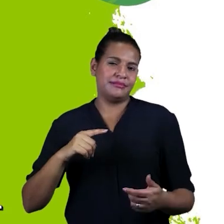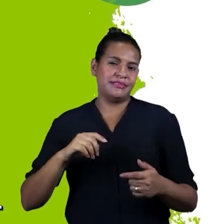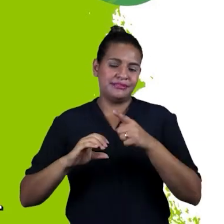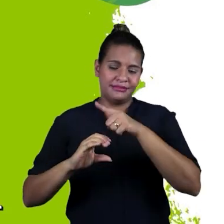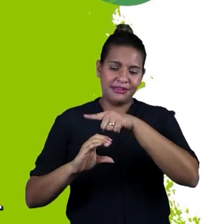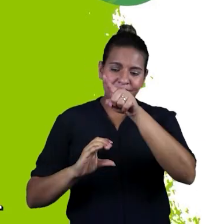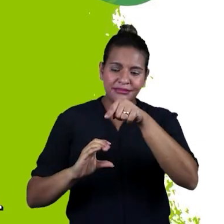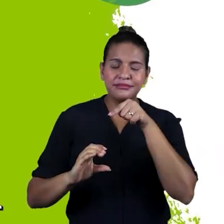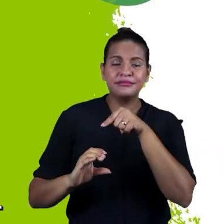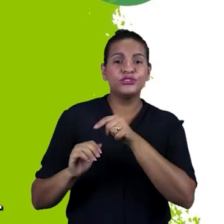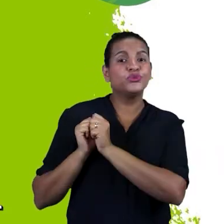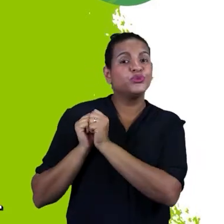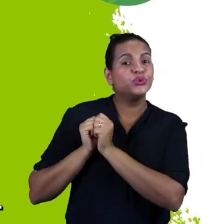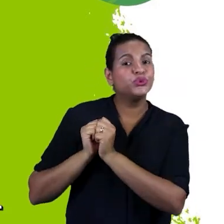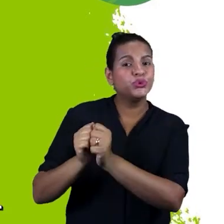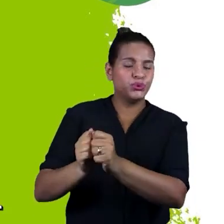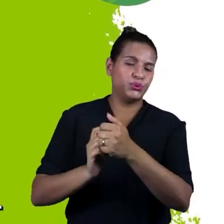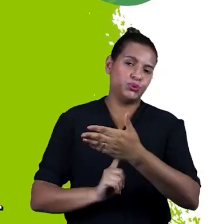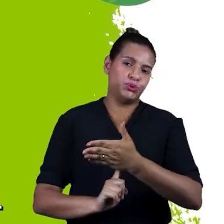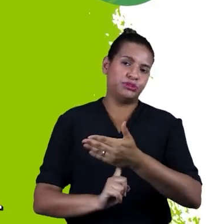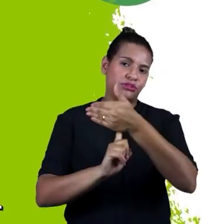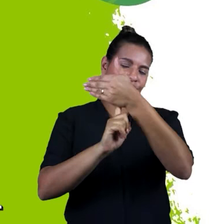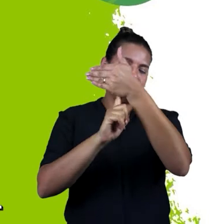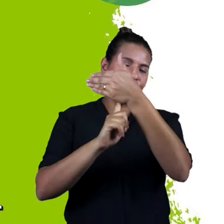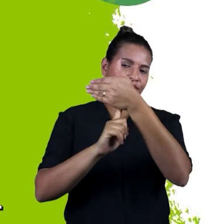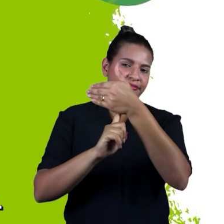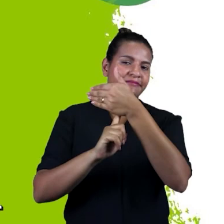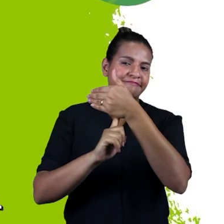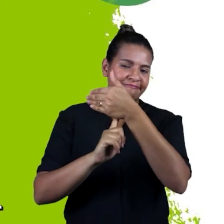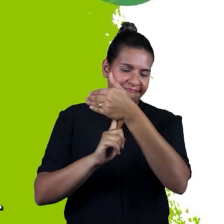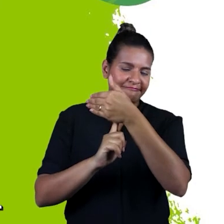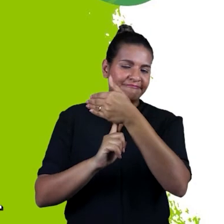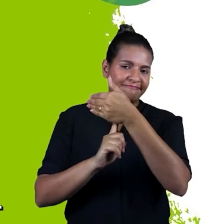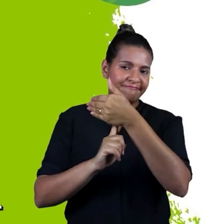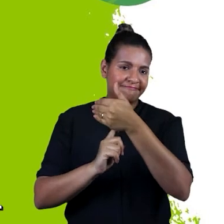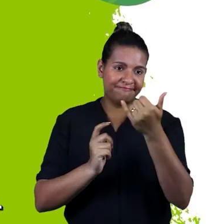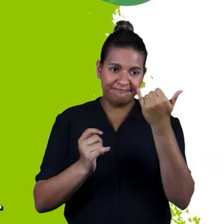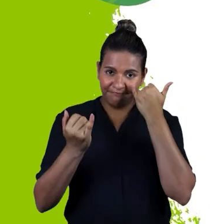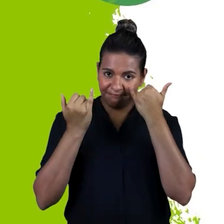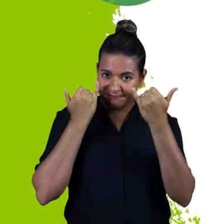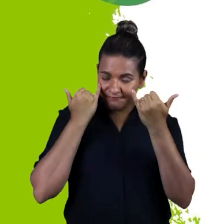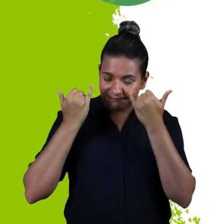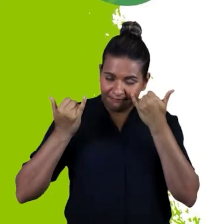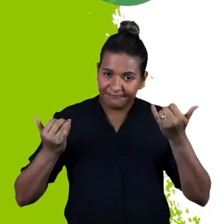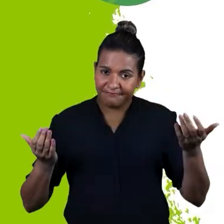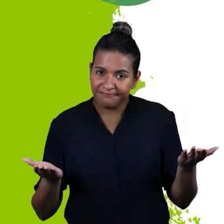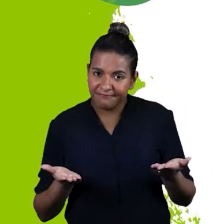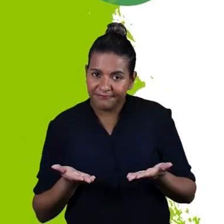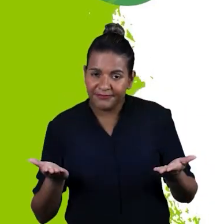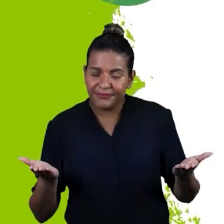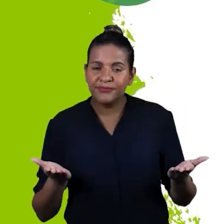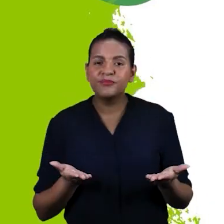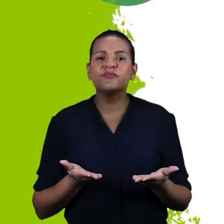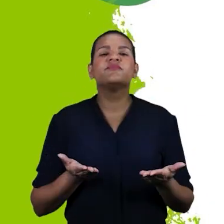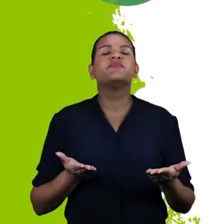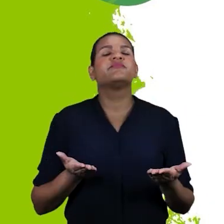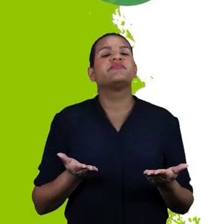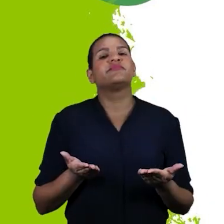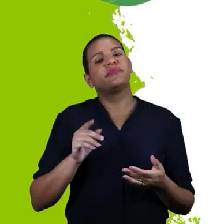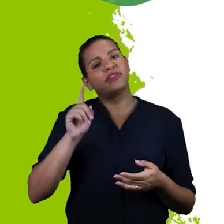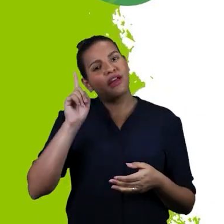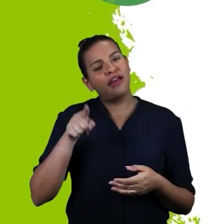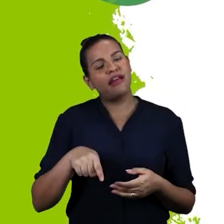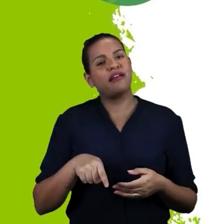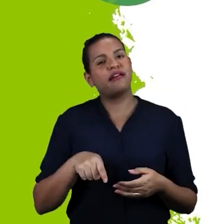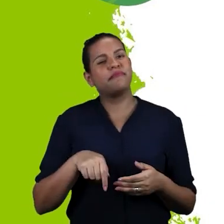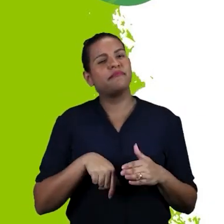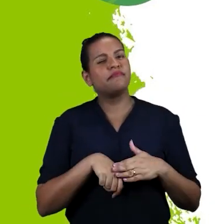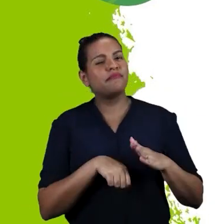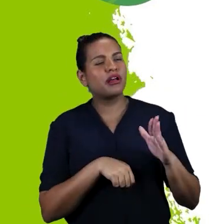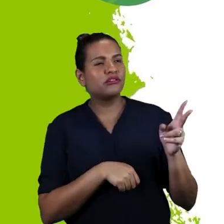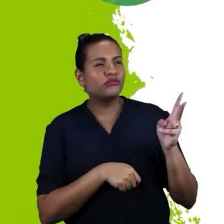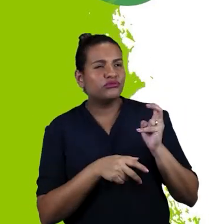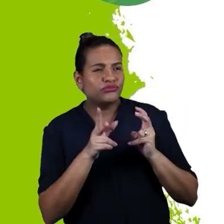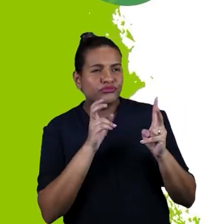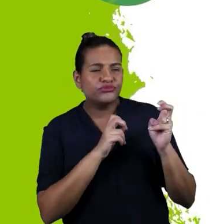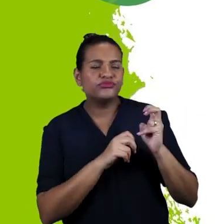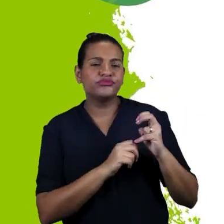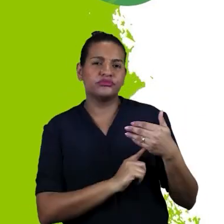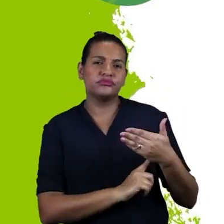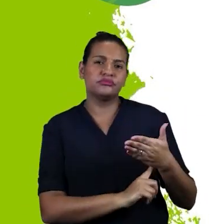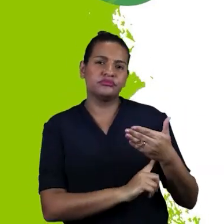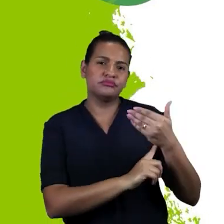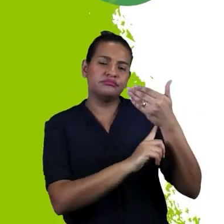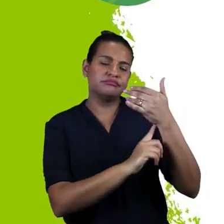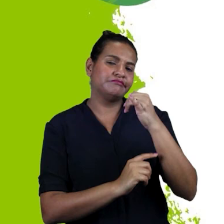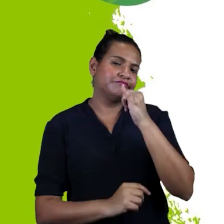ciência, ela caminha junto com as questões tecnológicas, né? O acesso à informação, ela hoje em dia, ela